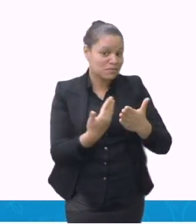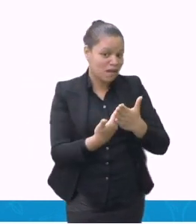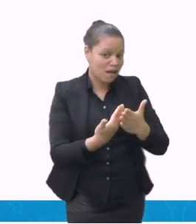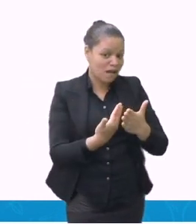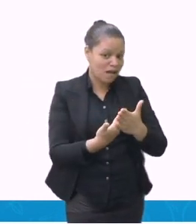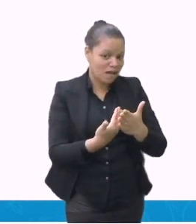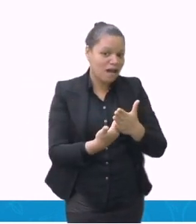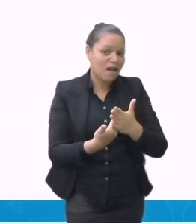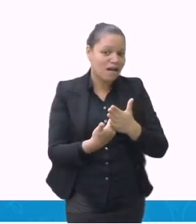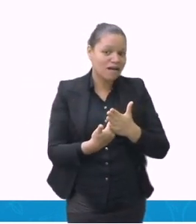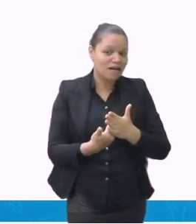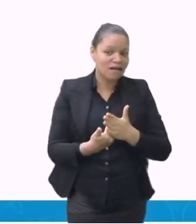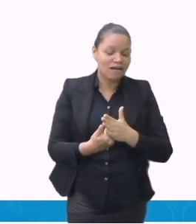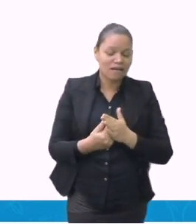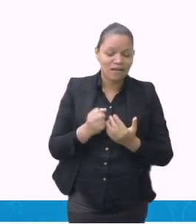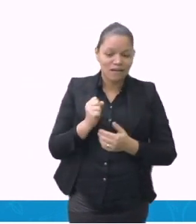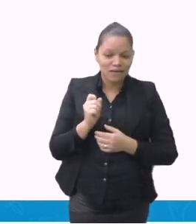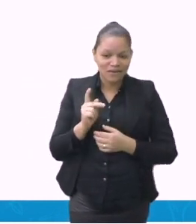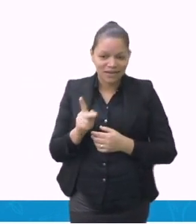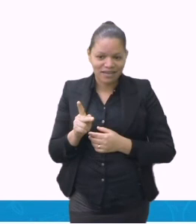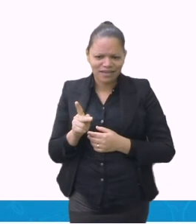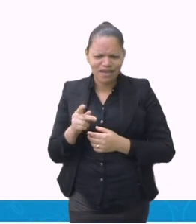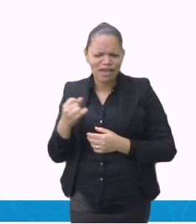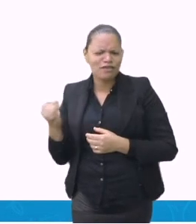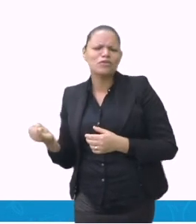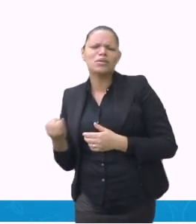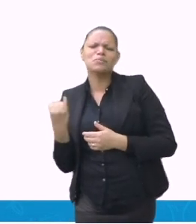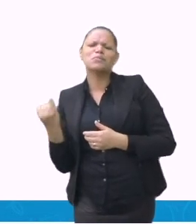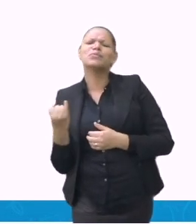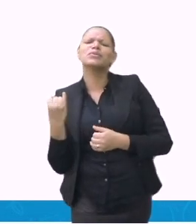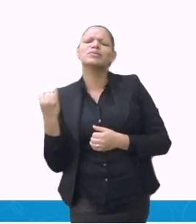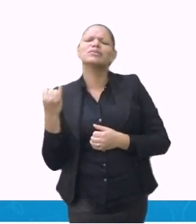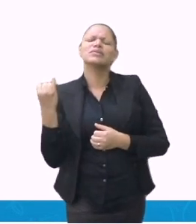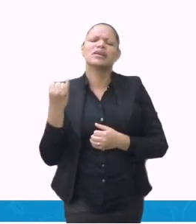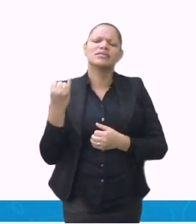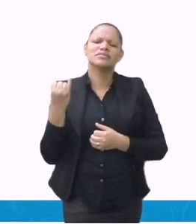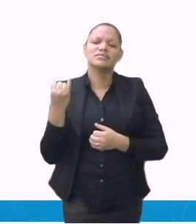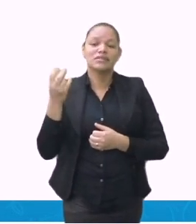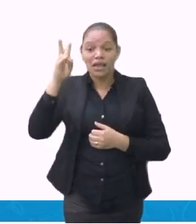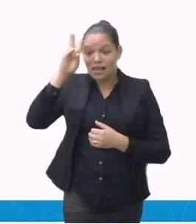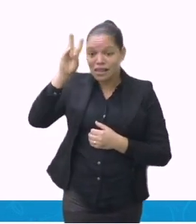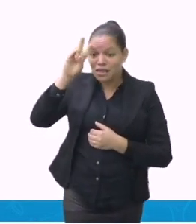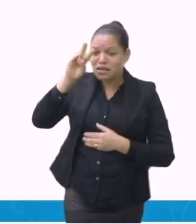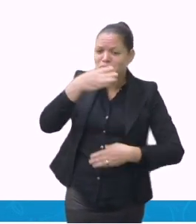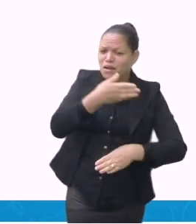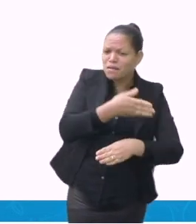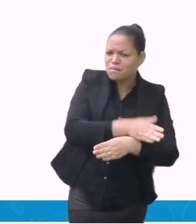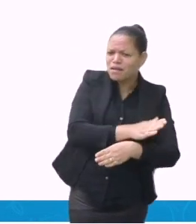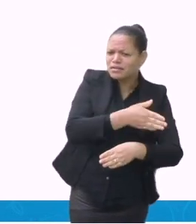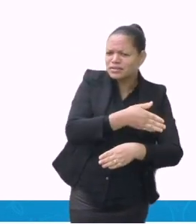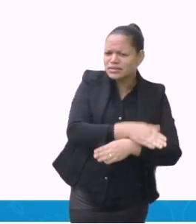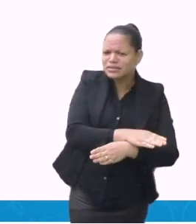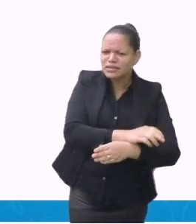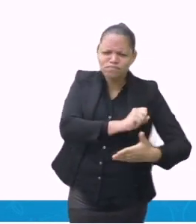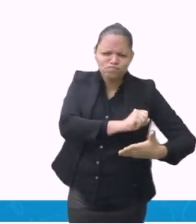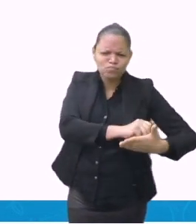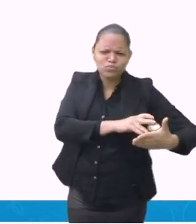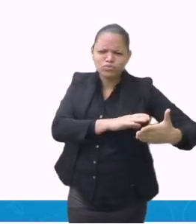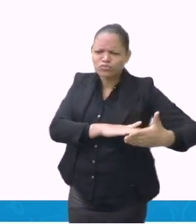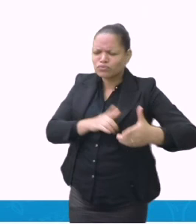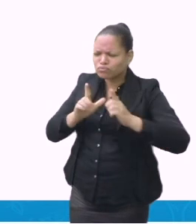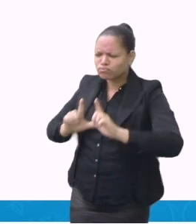uma informação muito importante. E para acessar a nossa atividade na